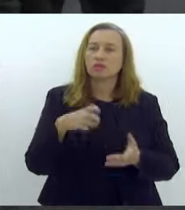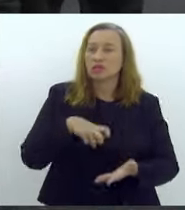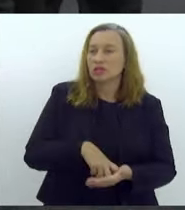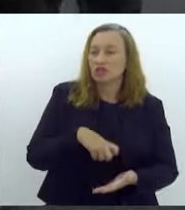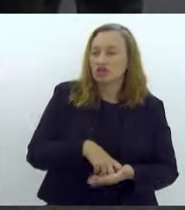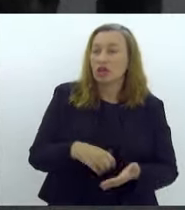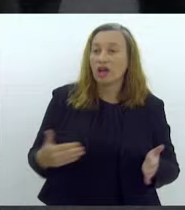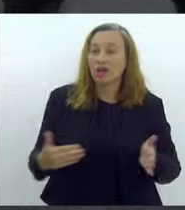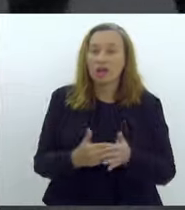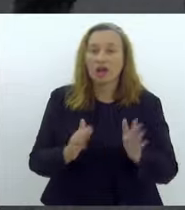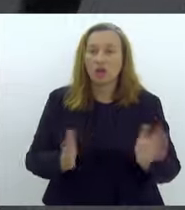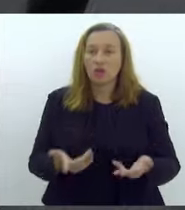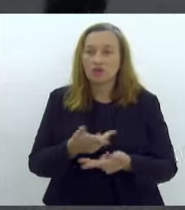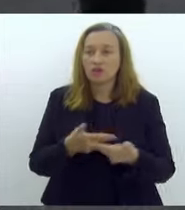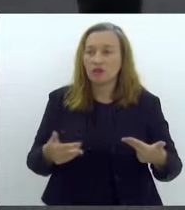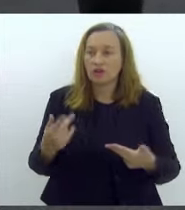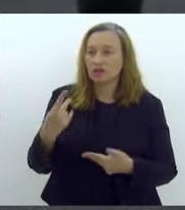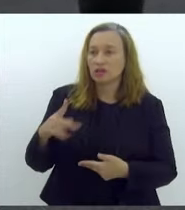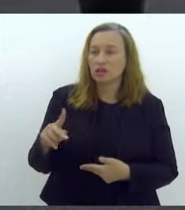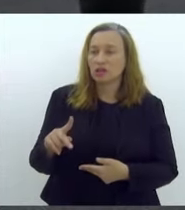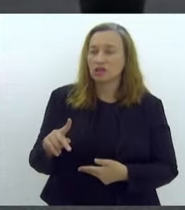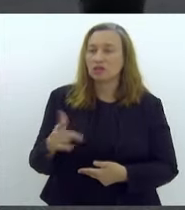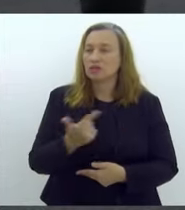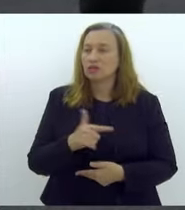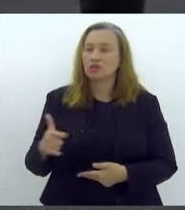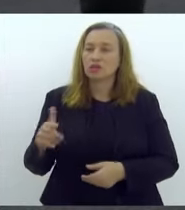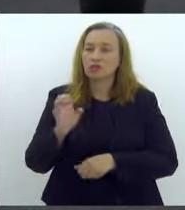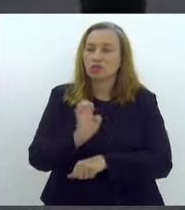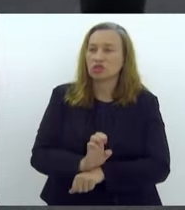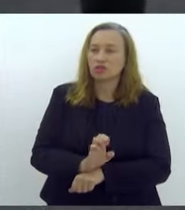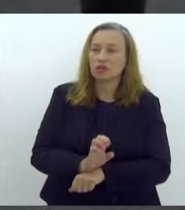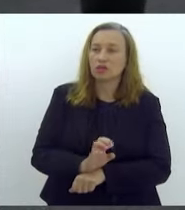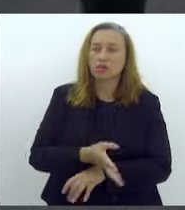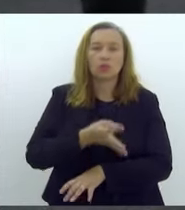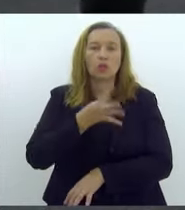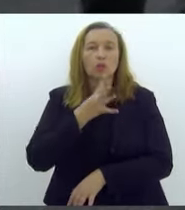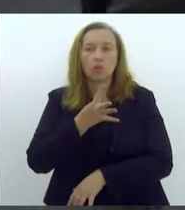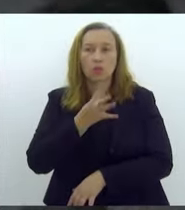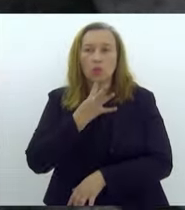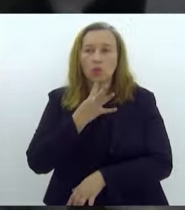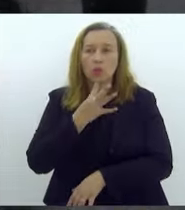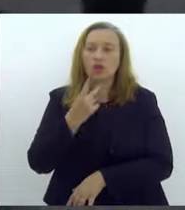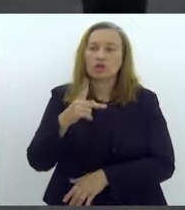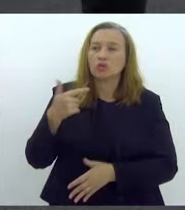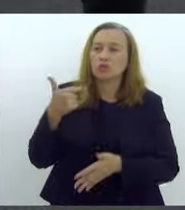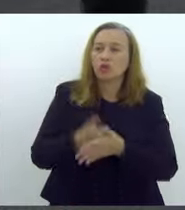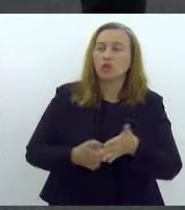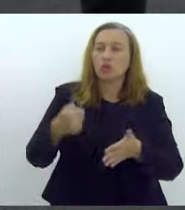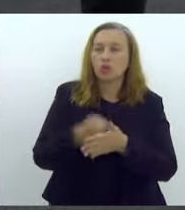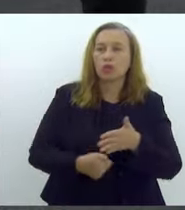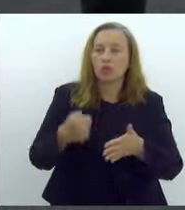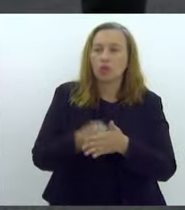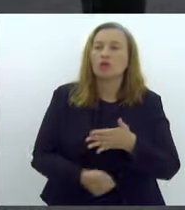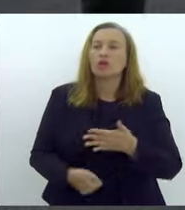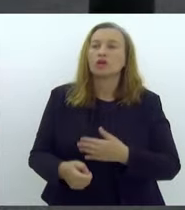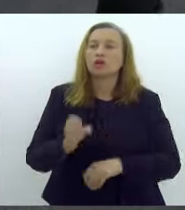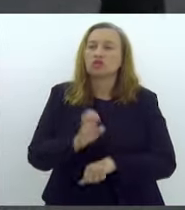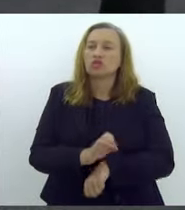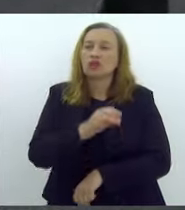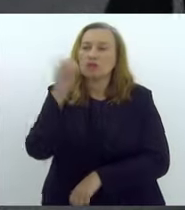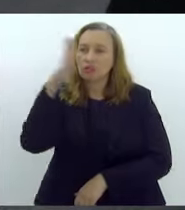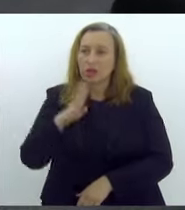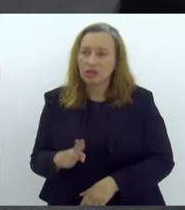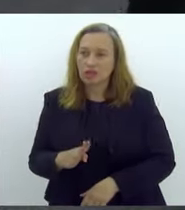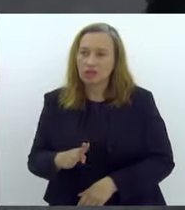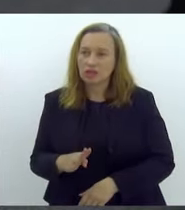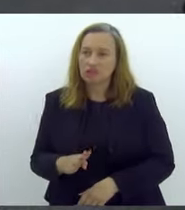que até hoje muitos deles não têm sequer do Estado brasileiro reconhecida a sua luta e que o Estado brasileiro se furta